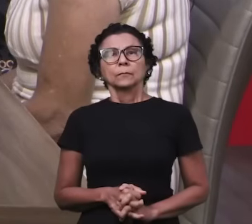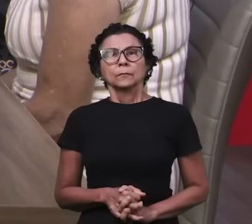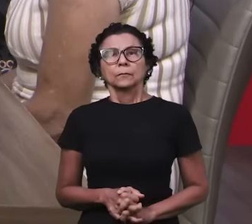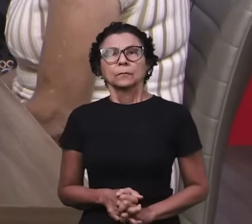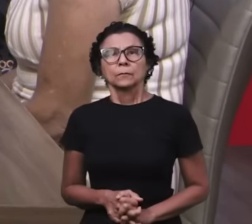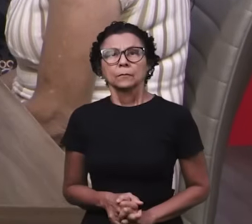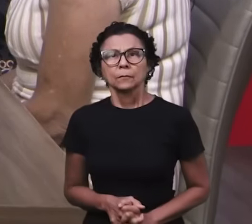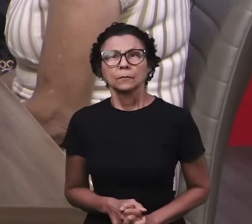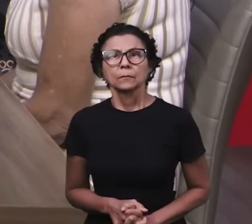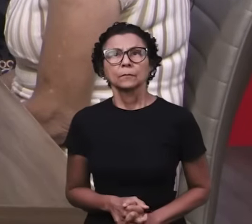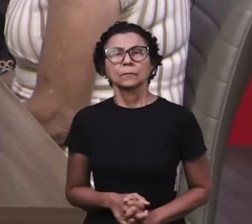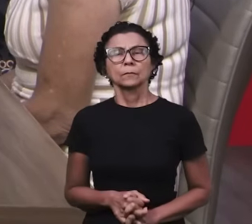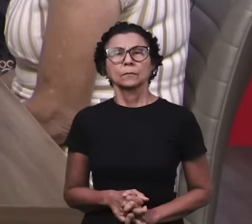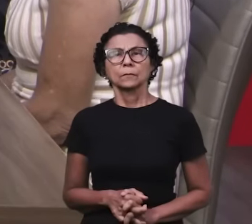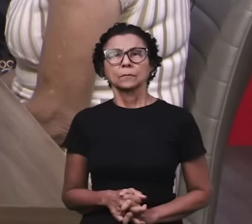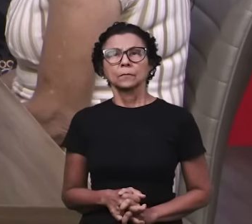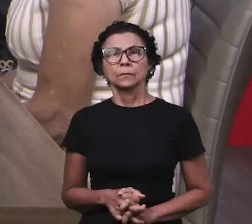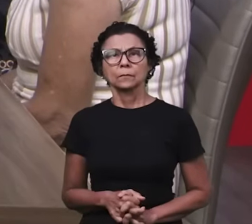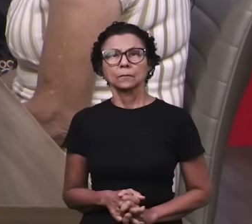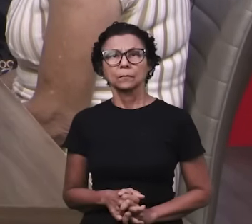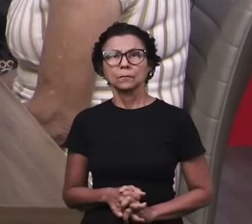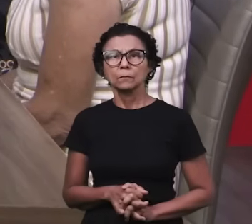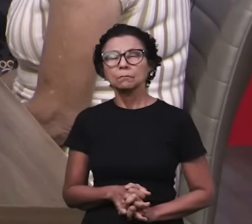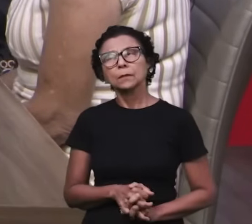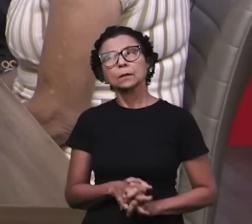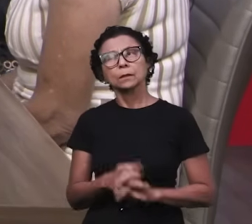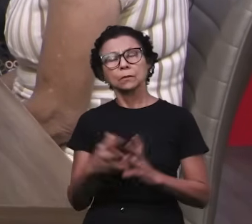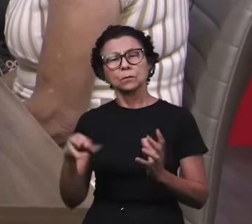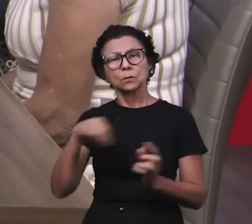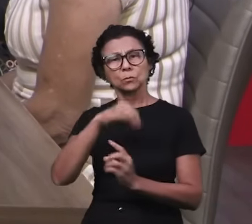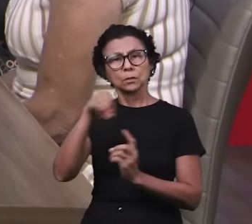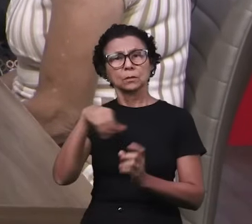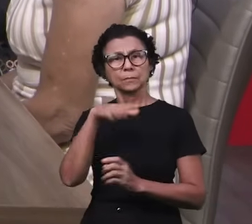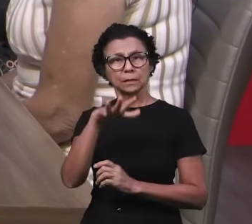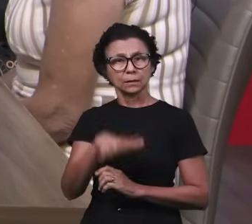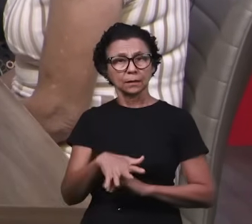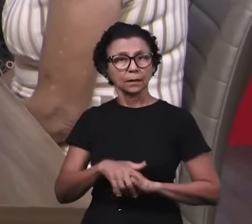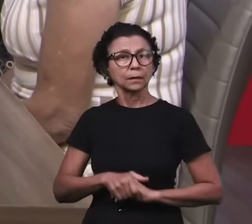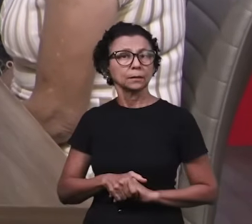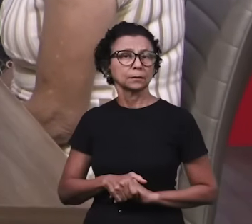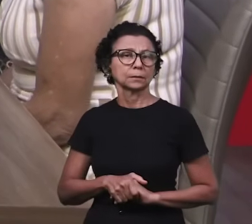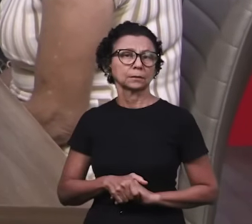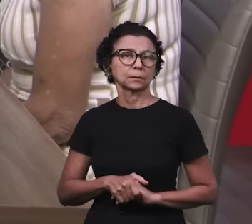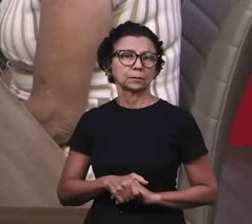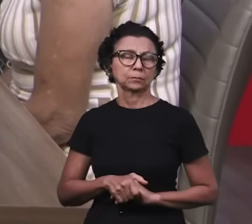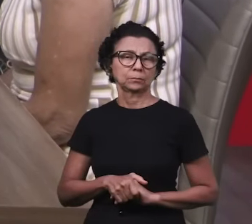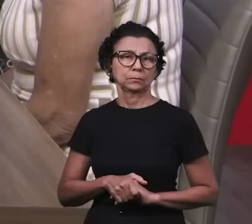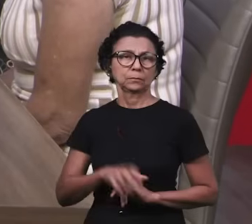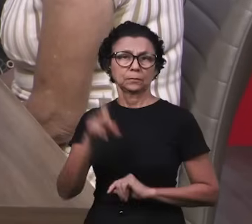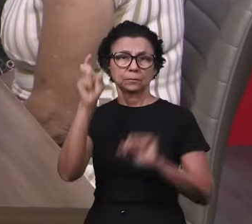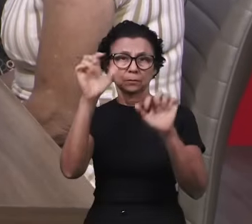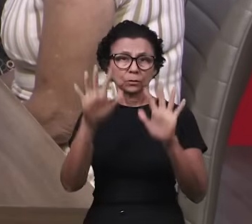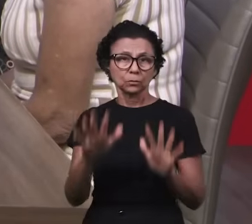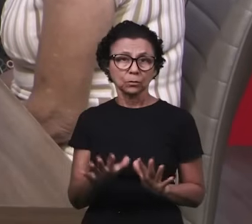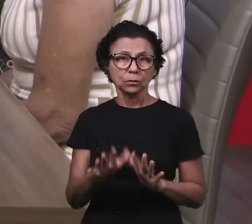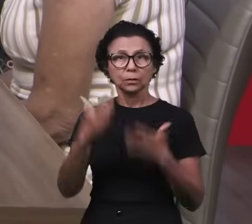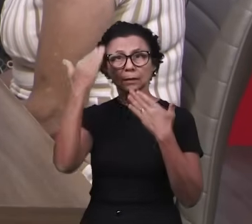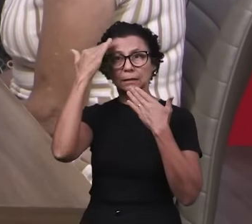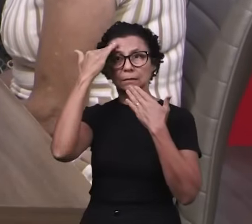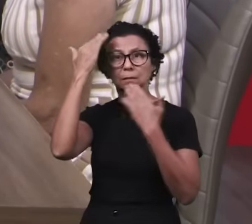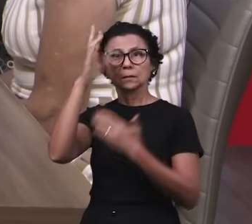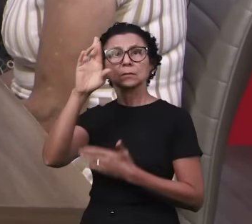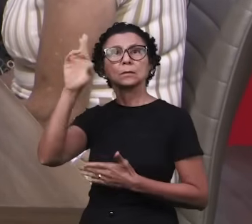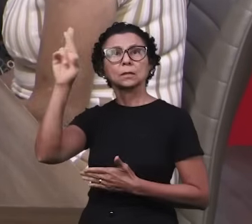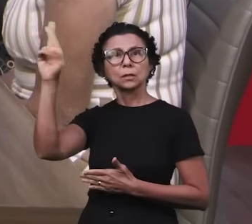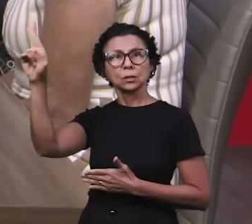Você colocou isso em ordem, recebeu a bênção, vem o louvor, é gratidão ao Senhor. Não é? Nós pedimos,